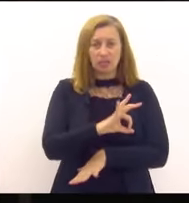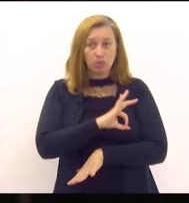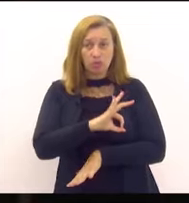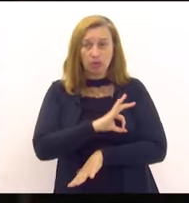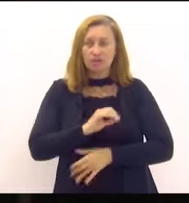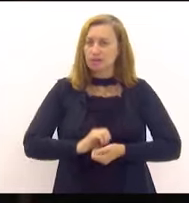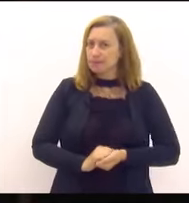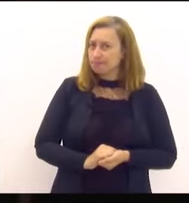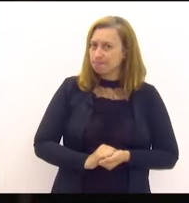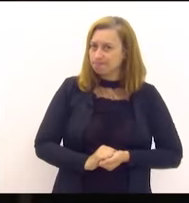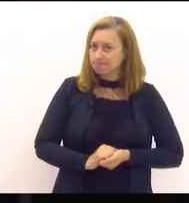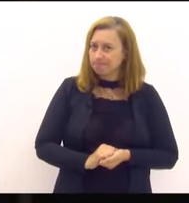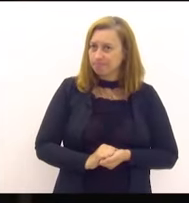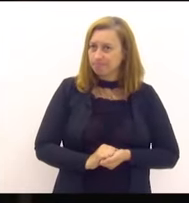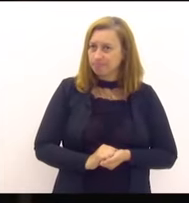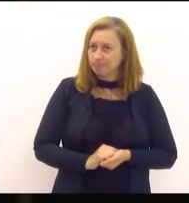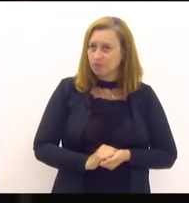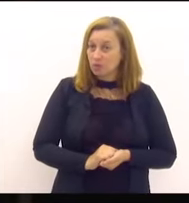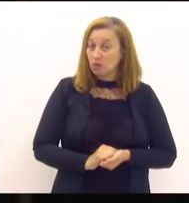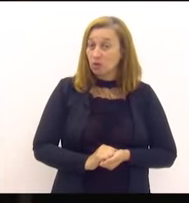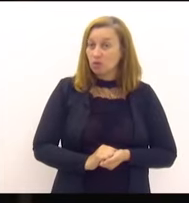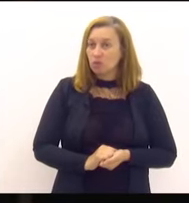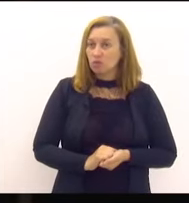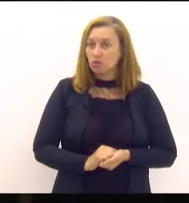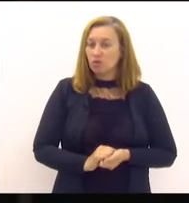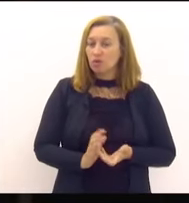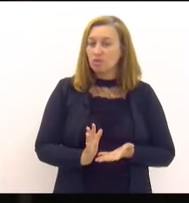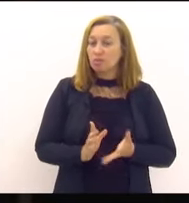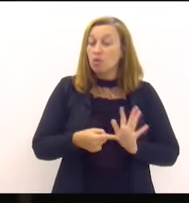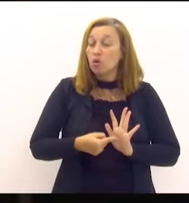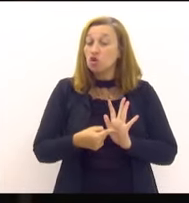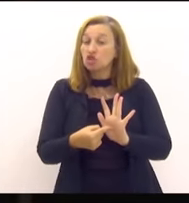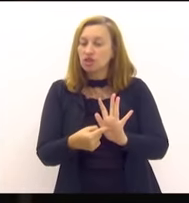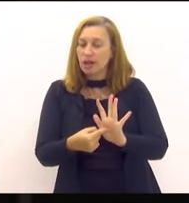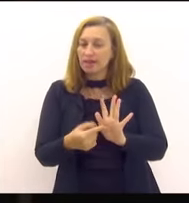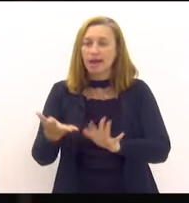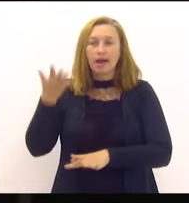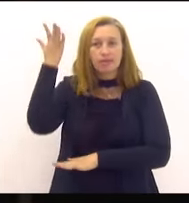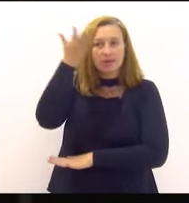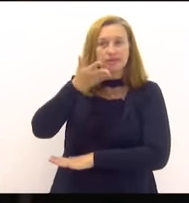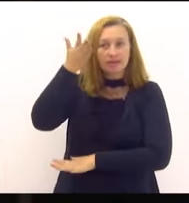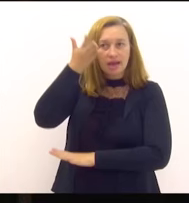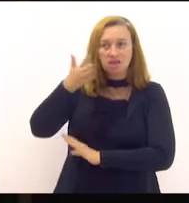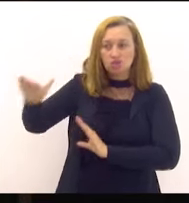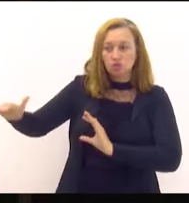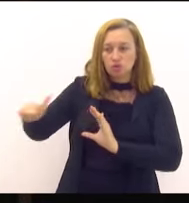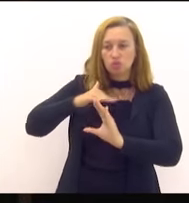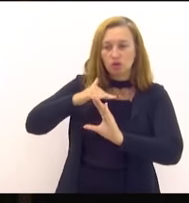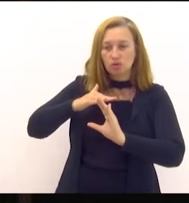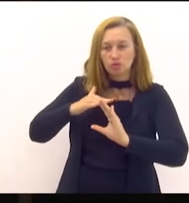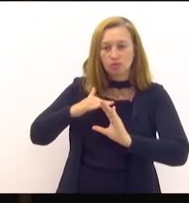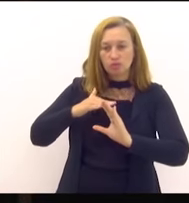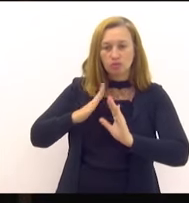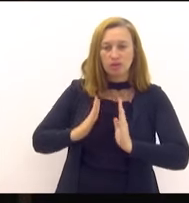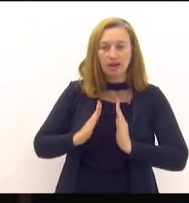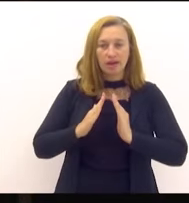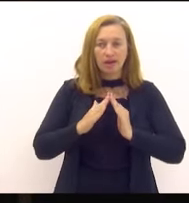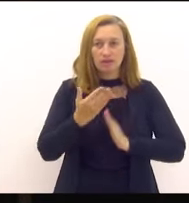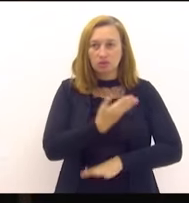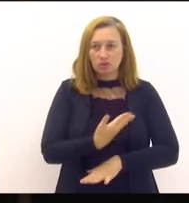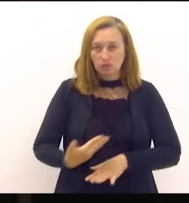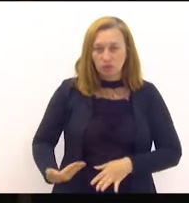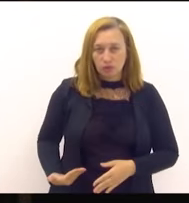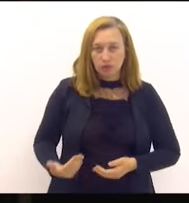do quanto foi assodada a forma que a mensagem veio por parte do governo